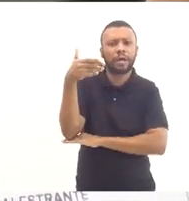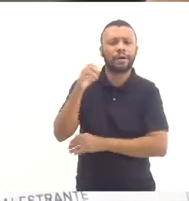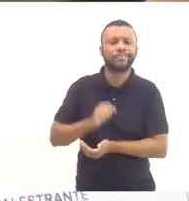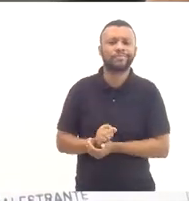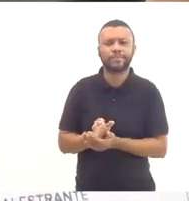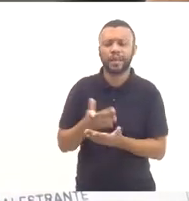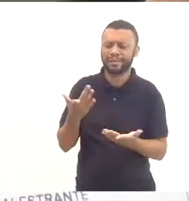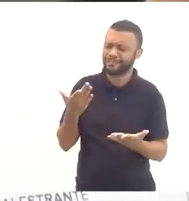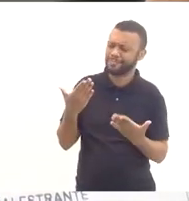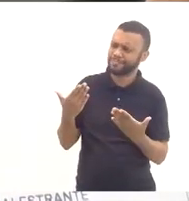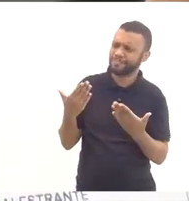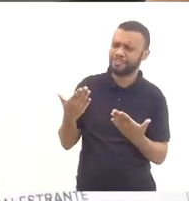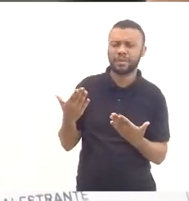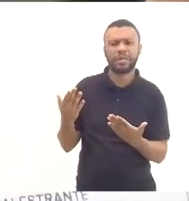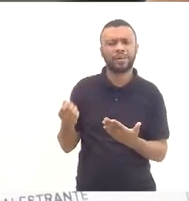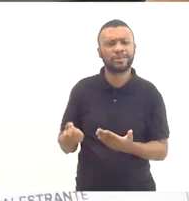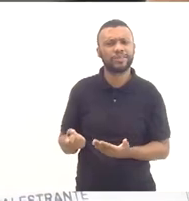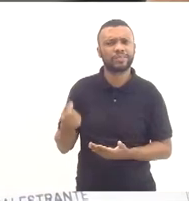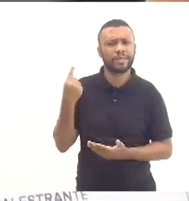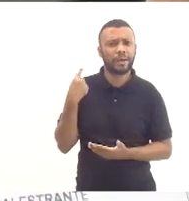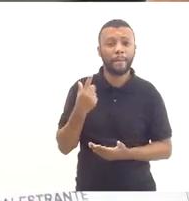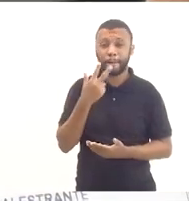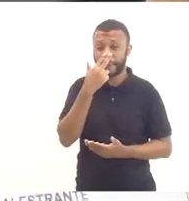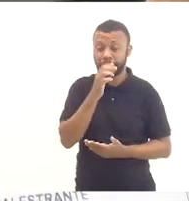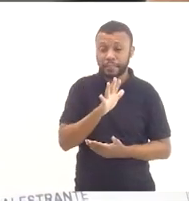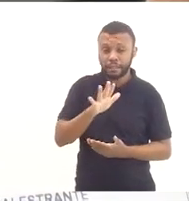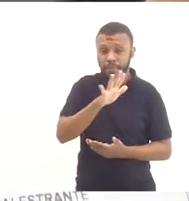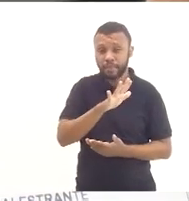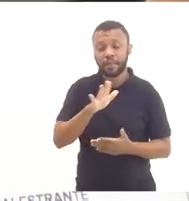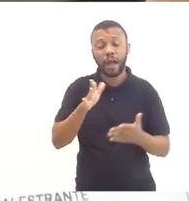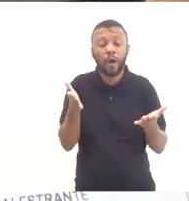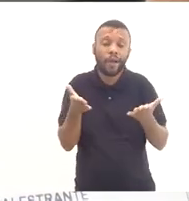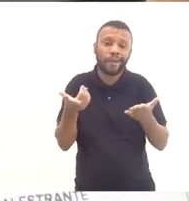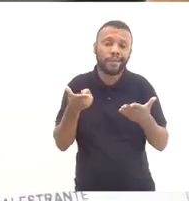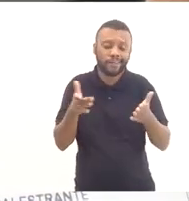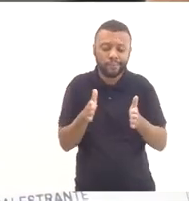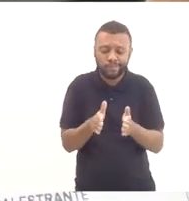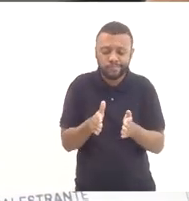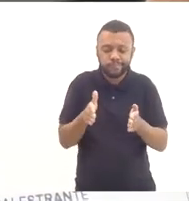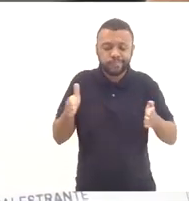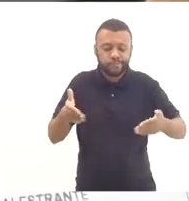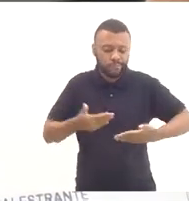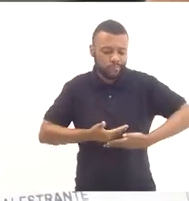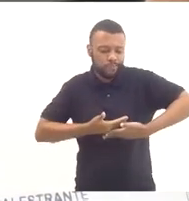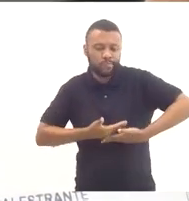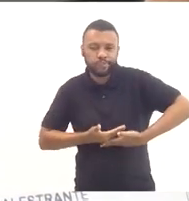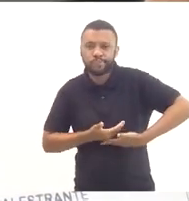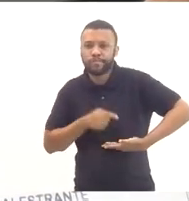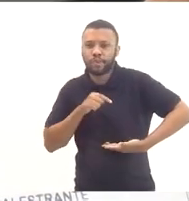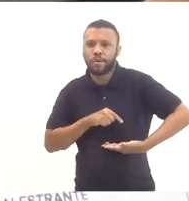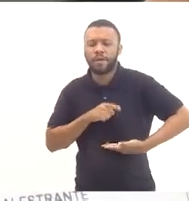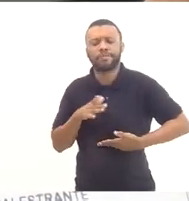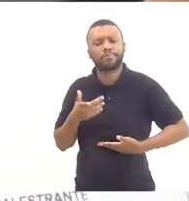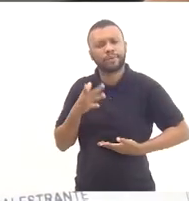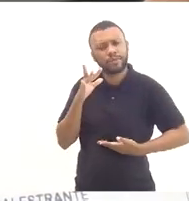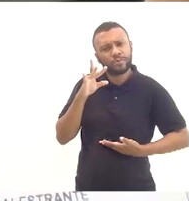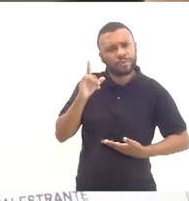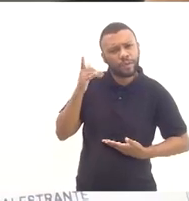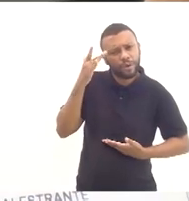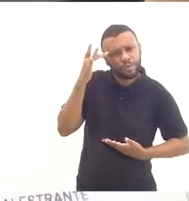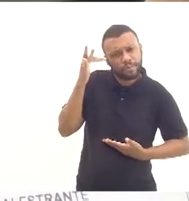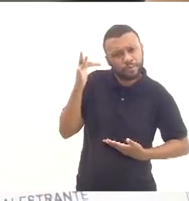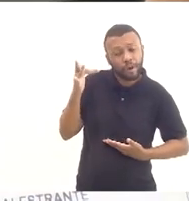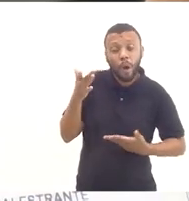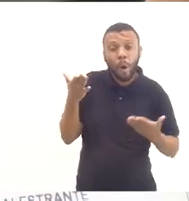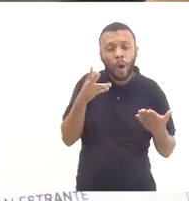mas passou a ser assim ele deve estar estranhando que agora ele tá mais maiorzinho né quando foi passar uns dias eu hoje olhando